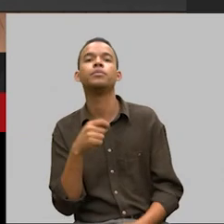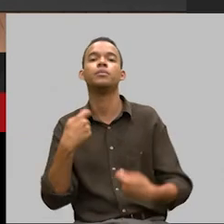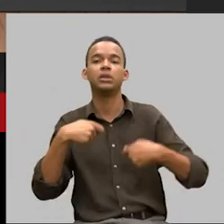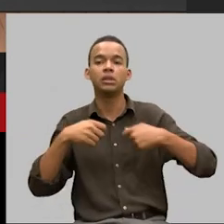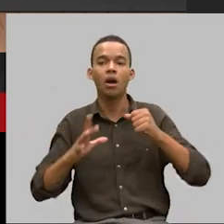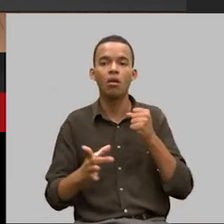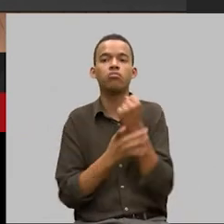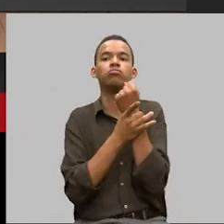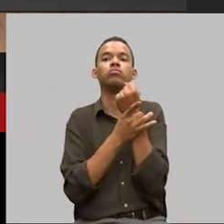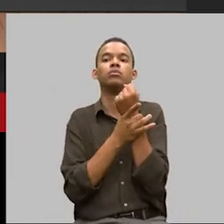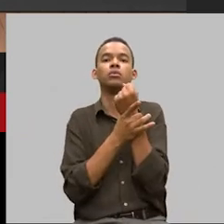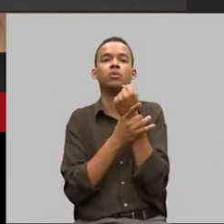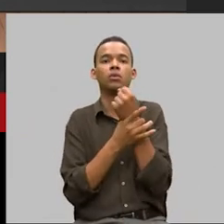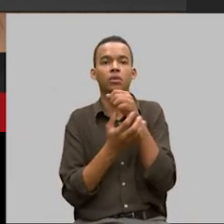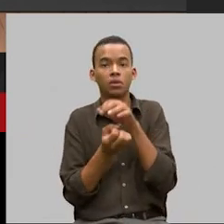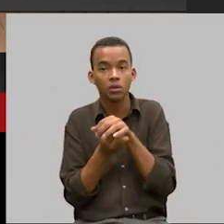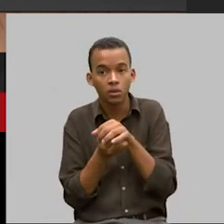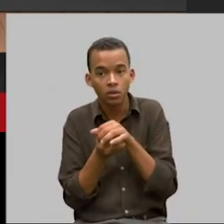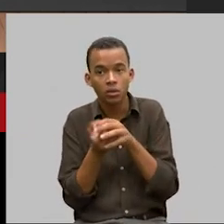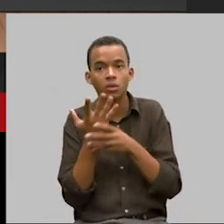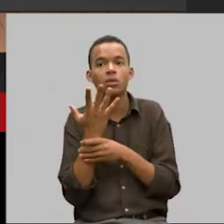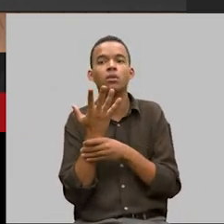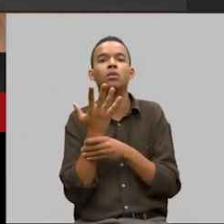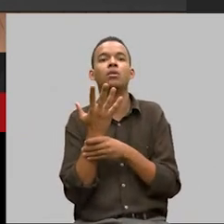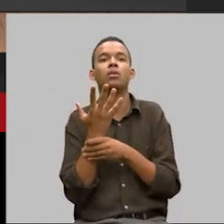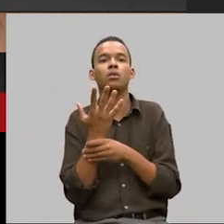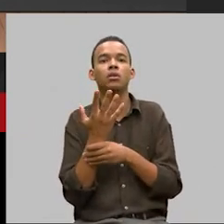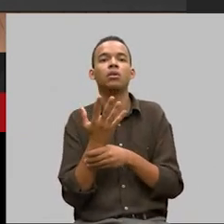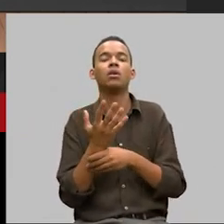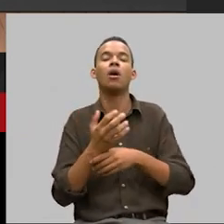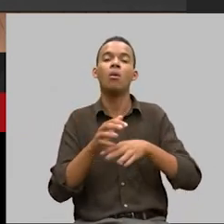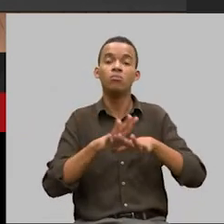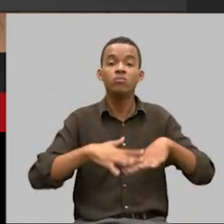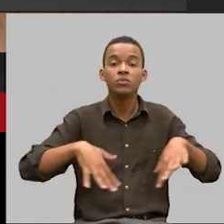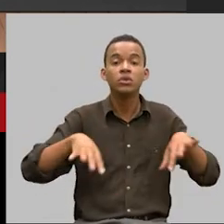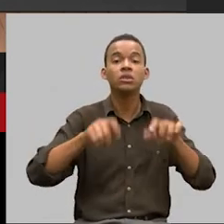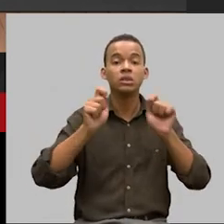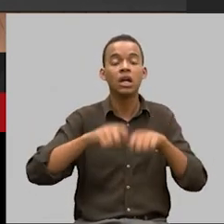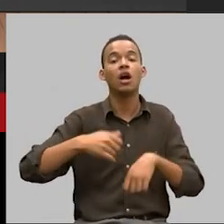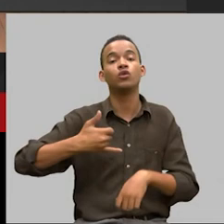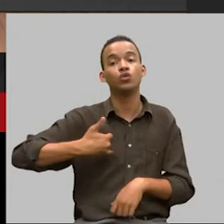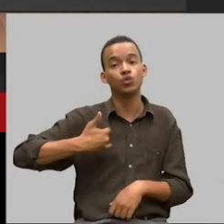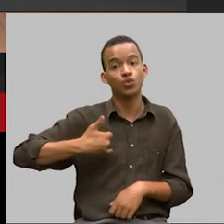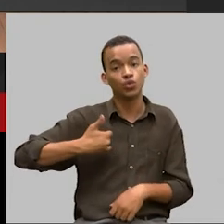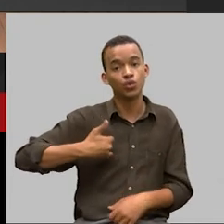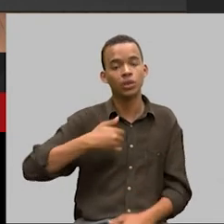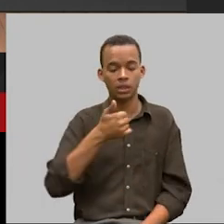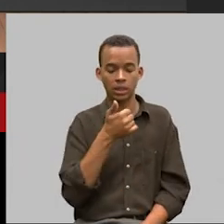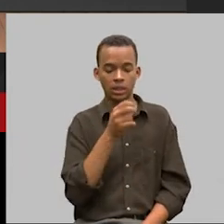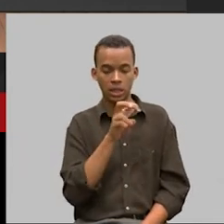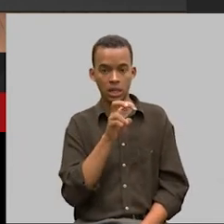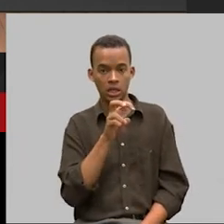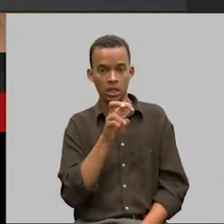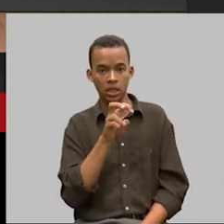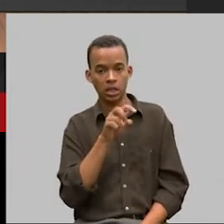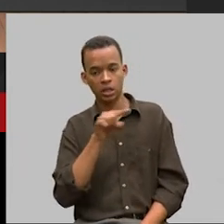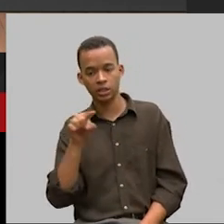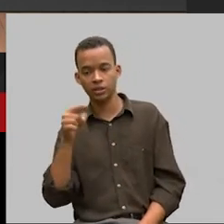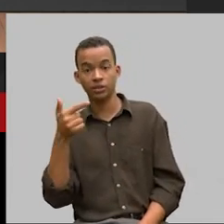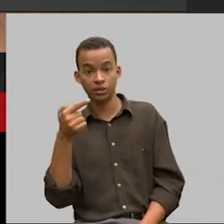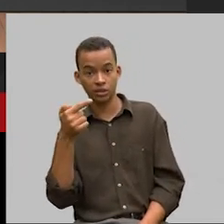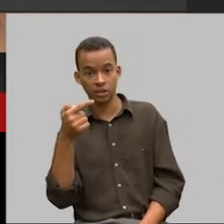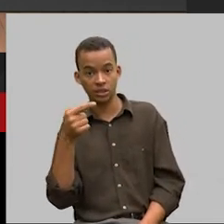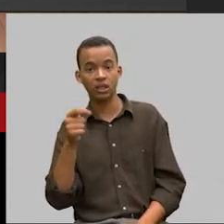garantir Criar e garantir condições J de 15 a 17 anos concili educação e